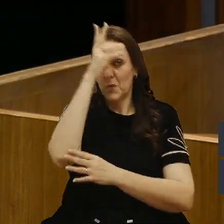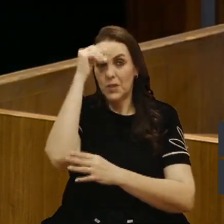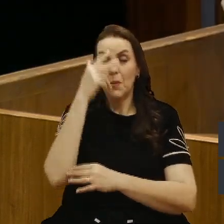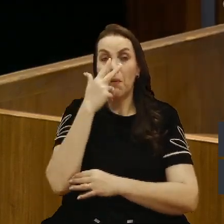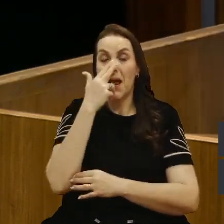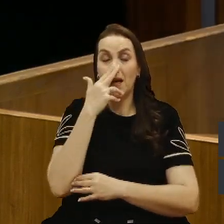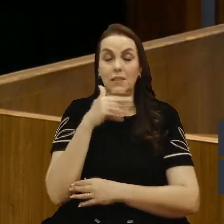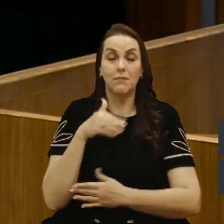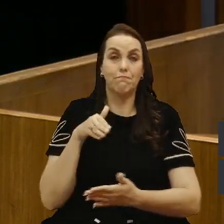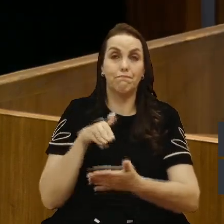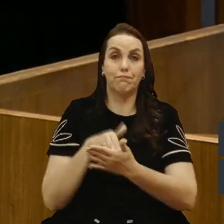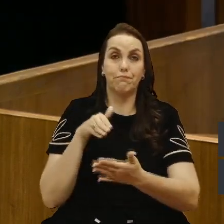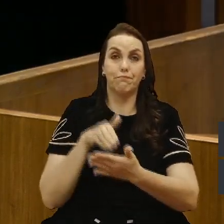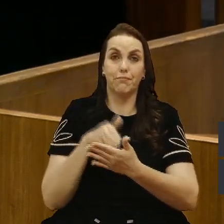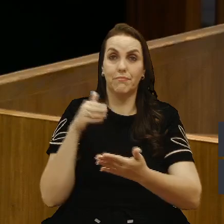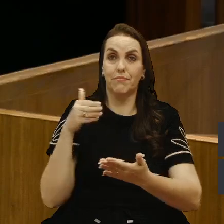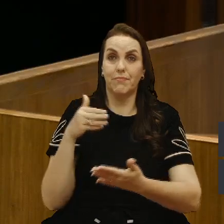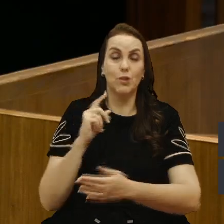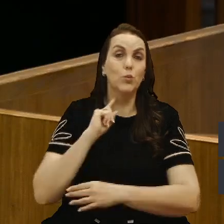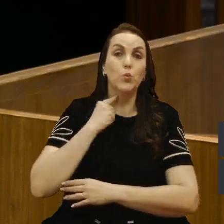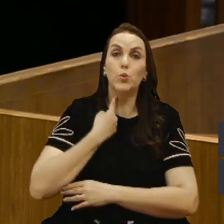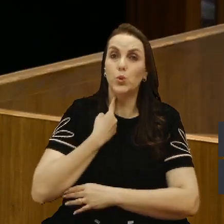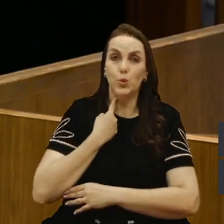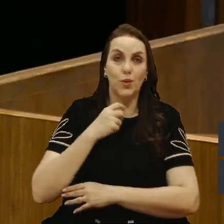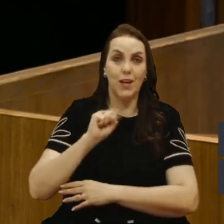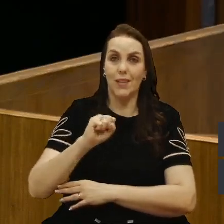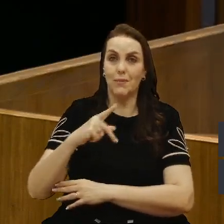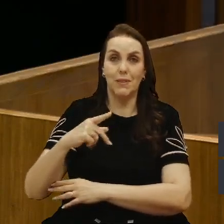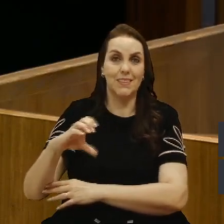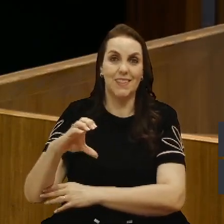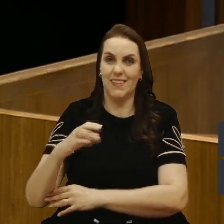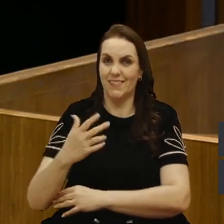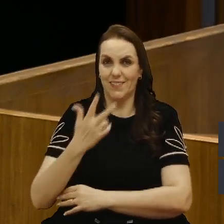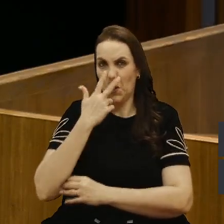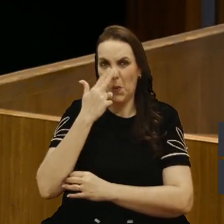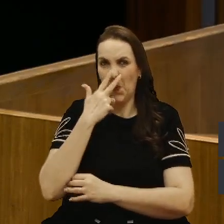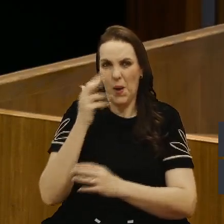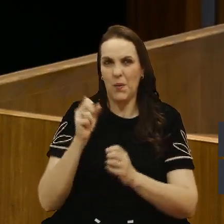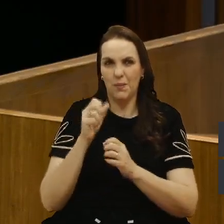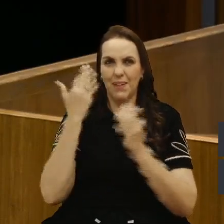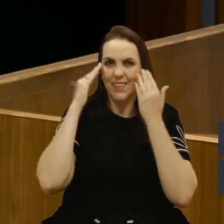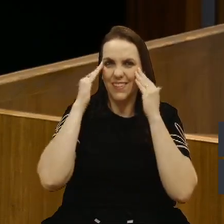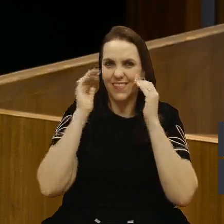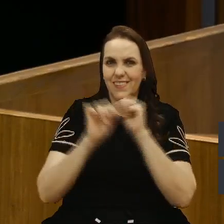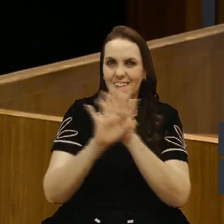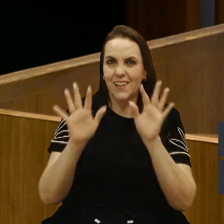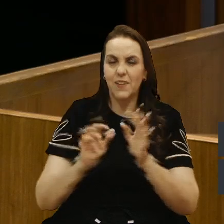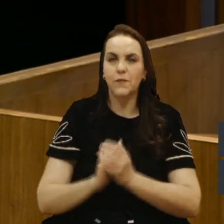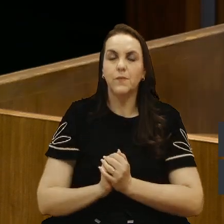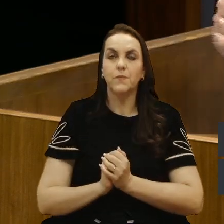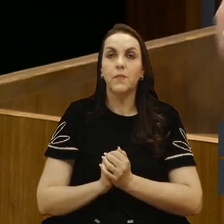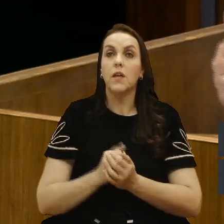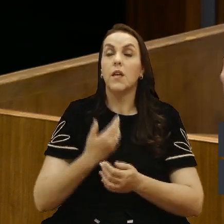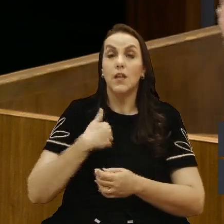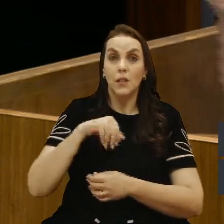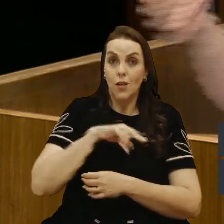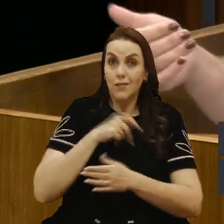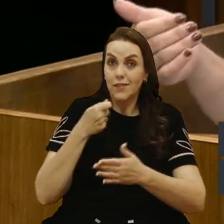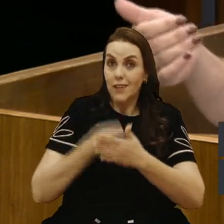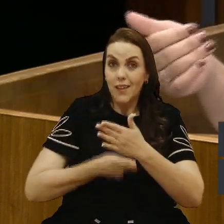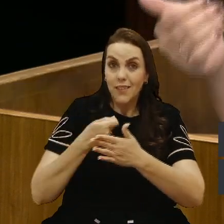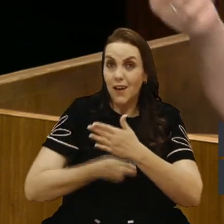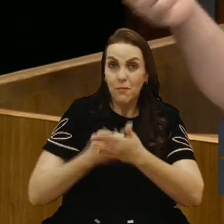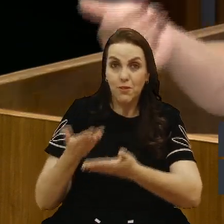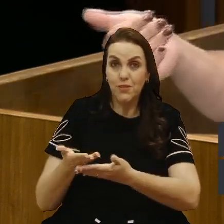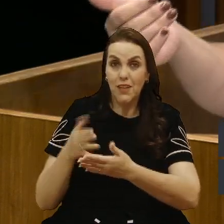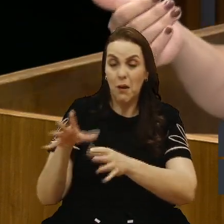né? É como se estivesse no SPC, para a grande massa da população. A gente tentou. Ao momento que a gente tenta